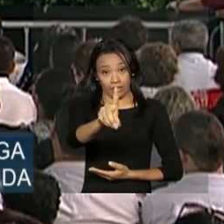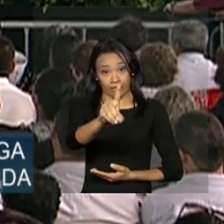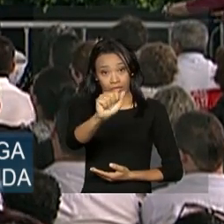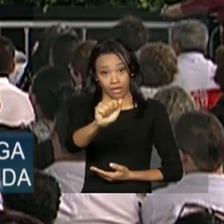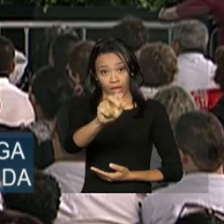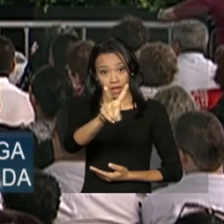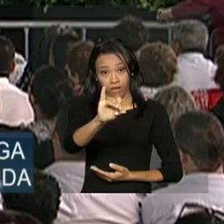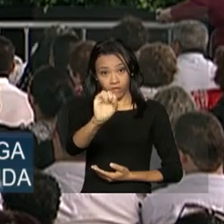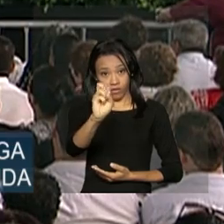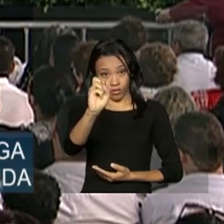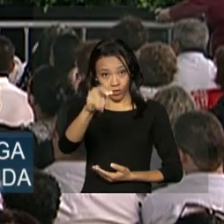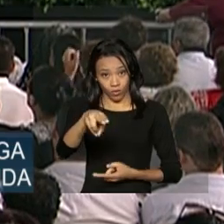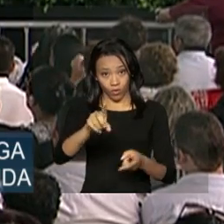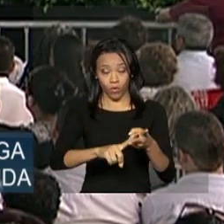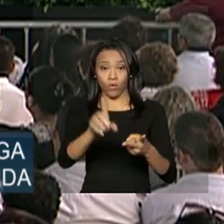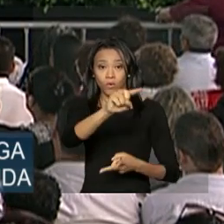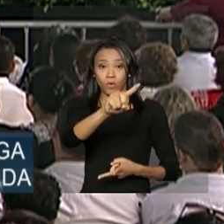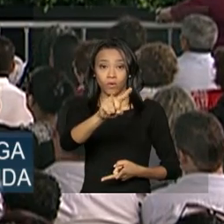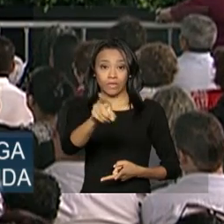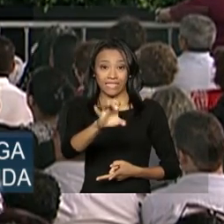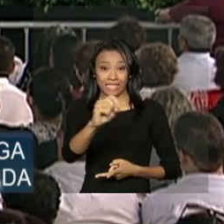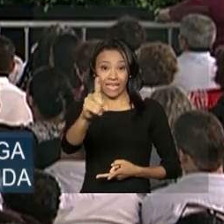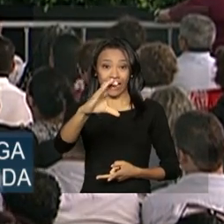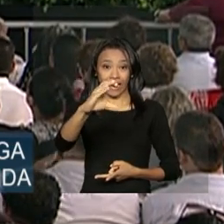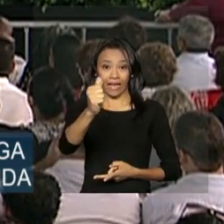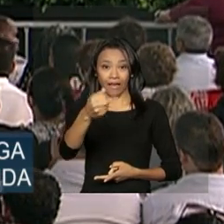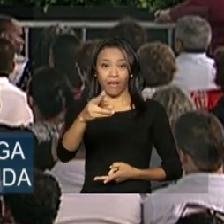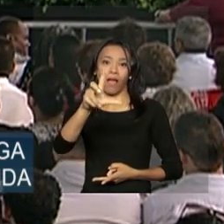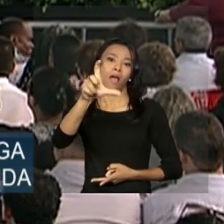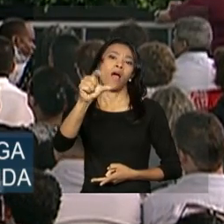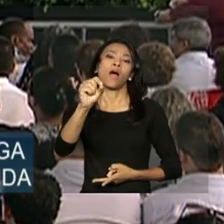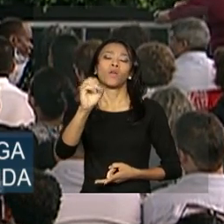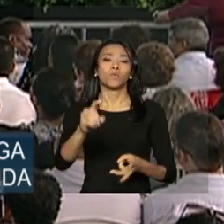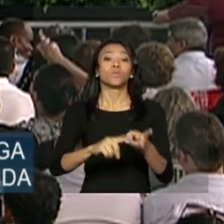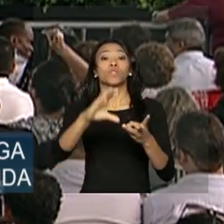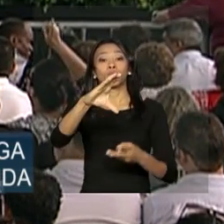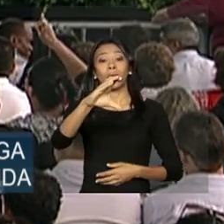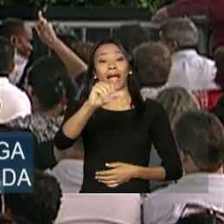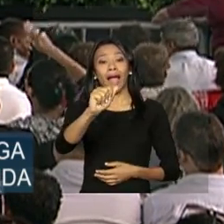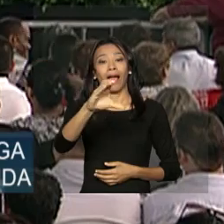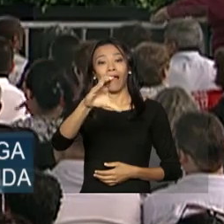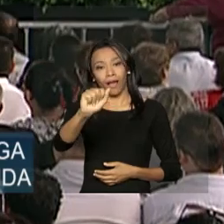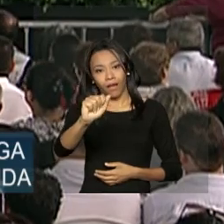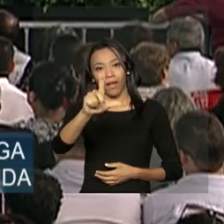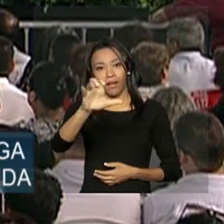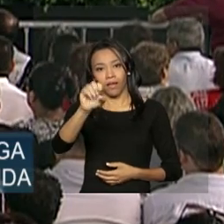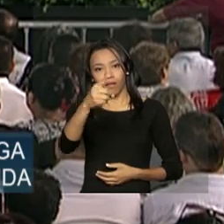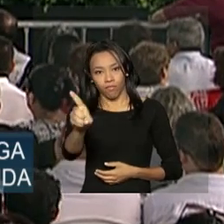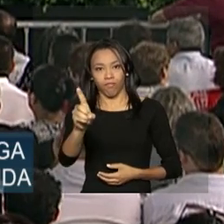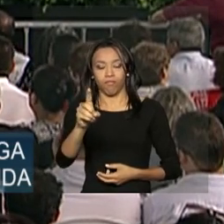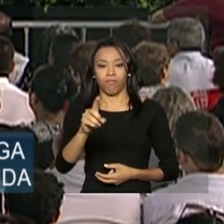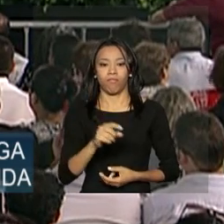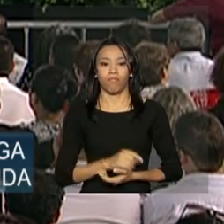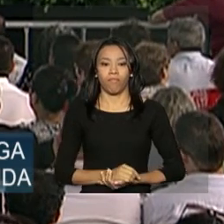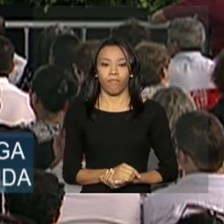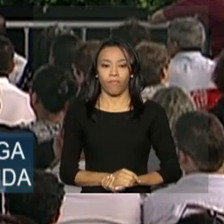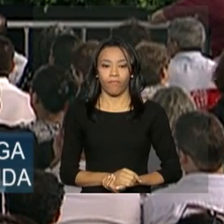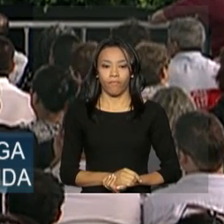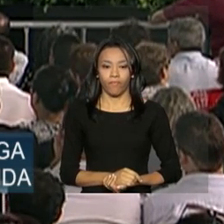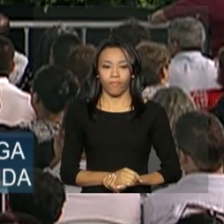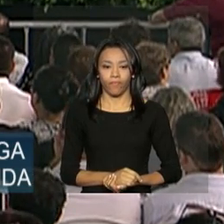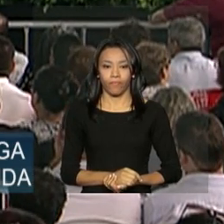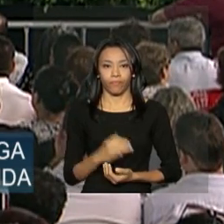Carlos Araújo. Zé Carlos Araújo. E o Cacá Leão. O Félix Mendonça Júnior.